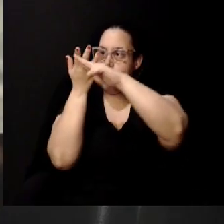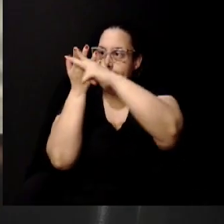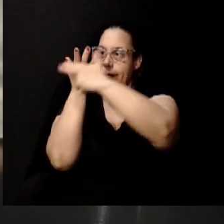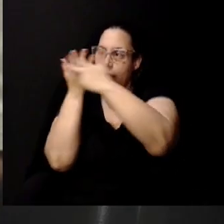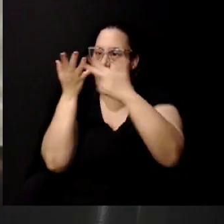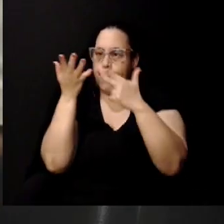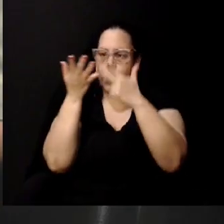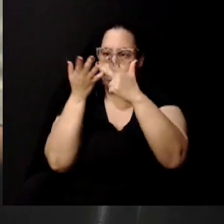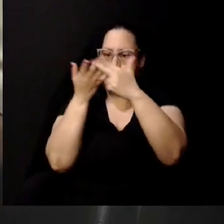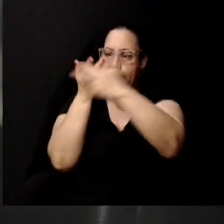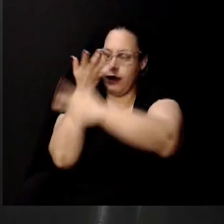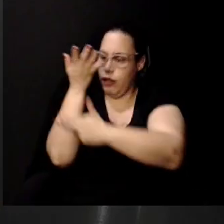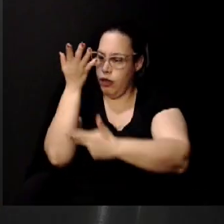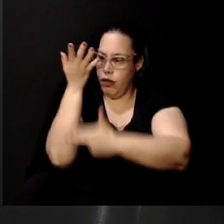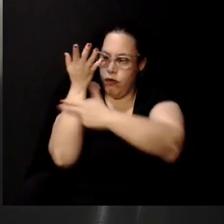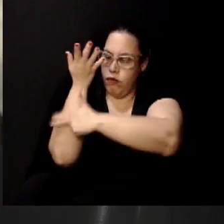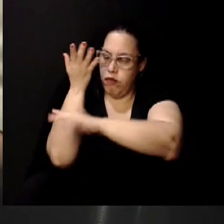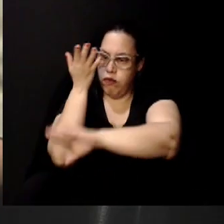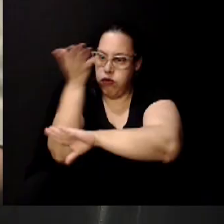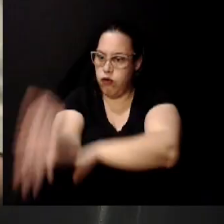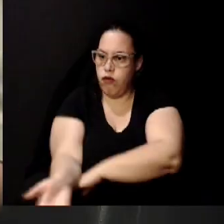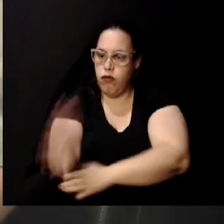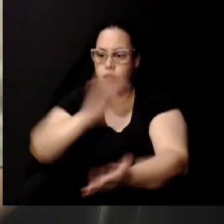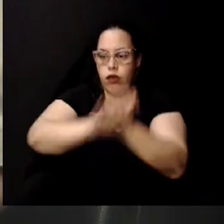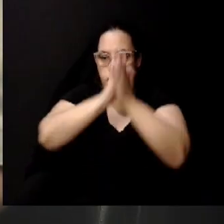Para destruir. Destrói